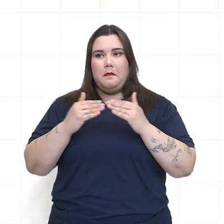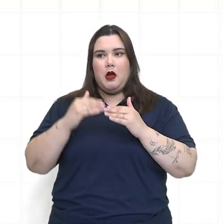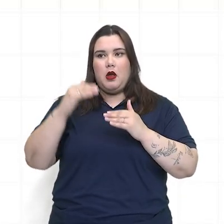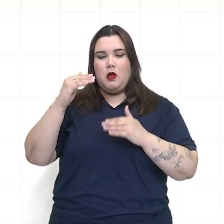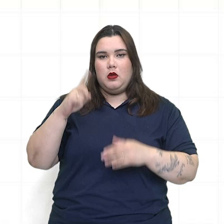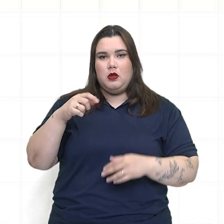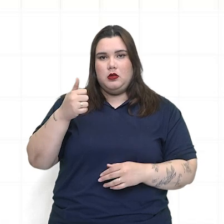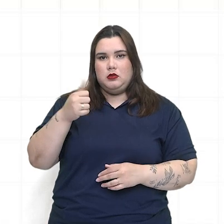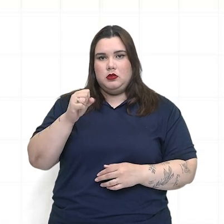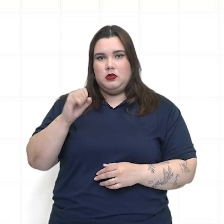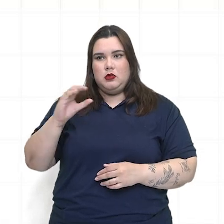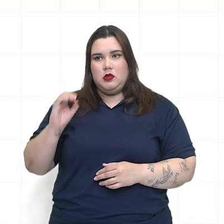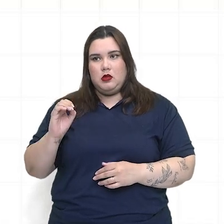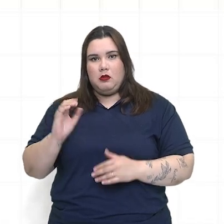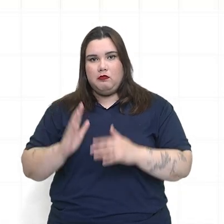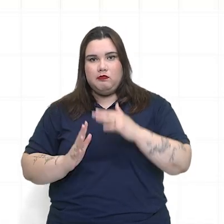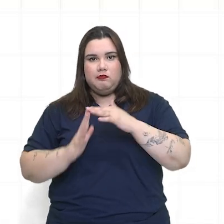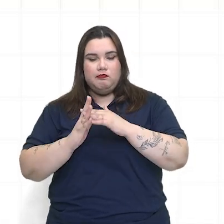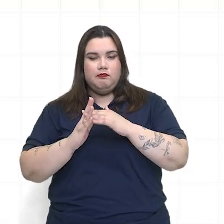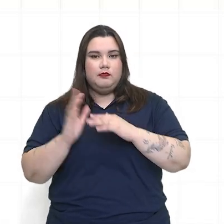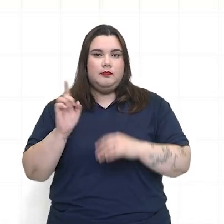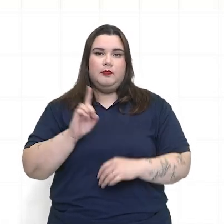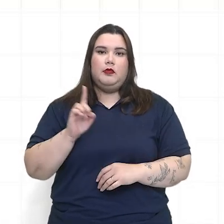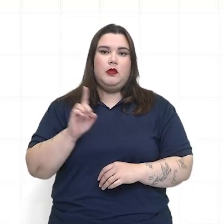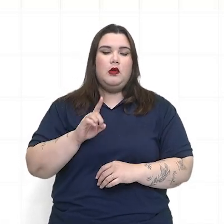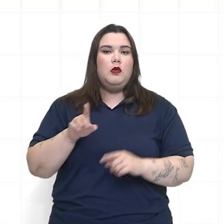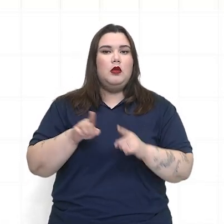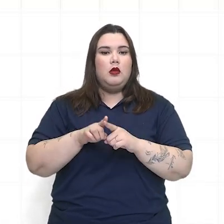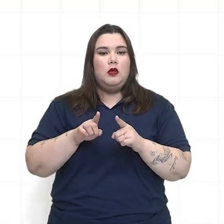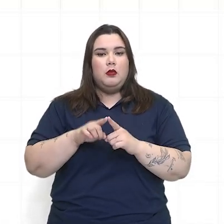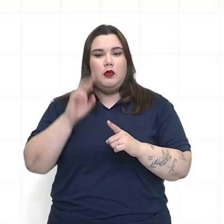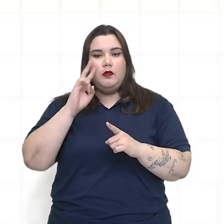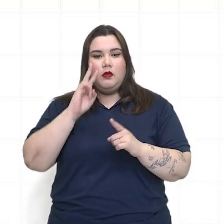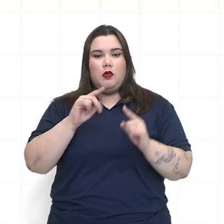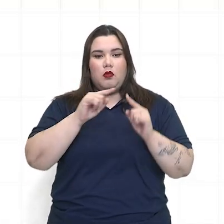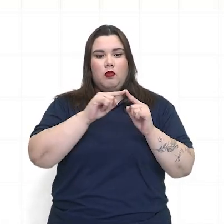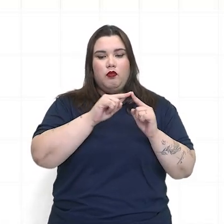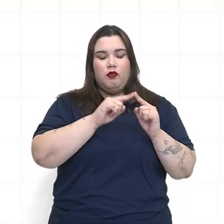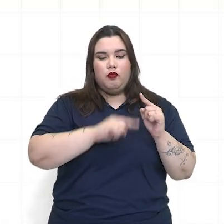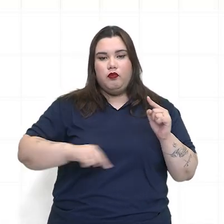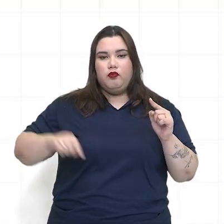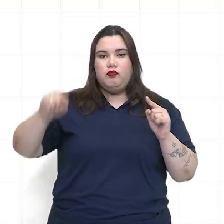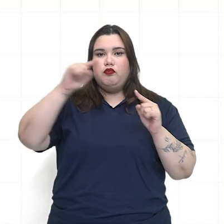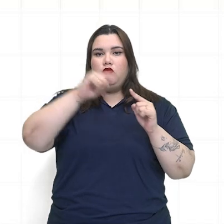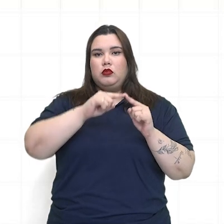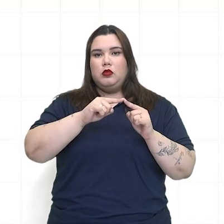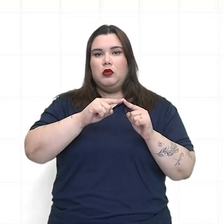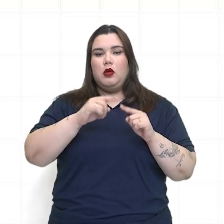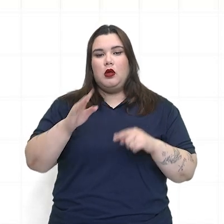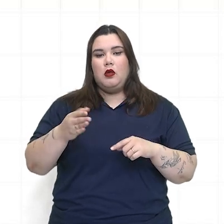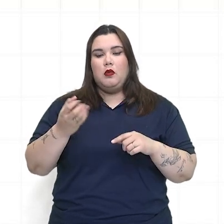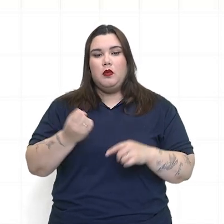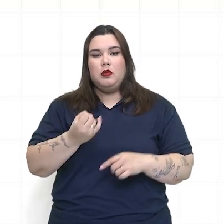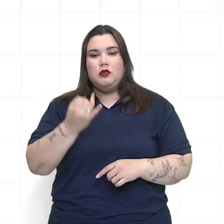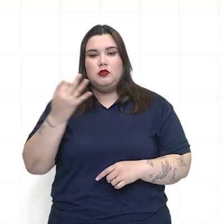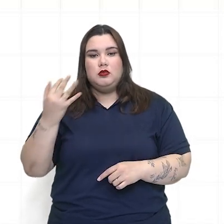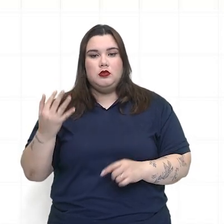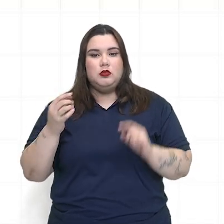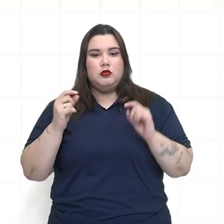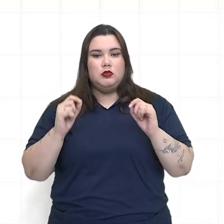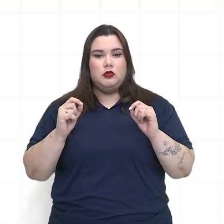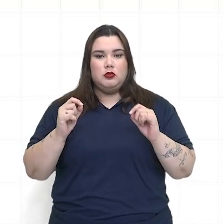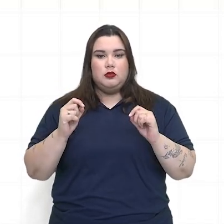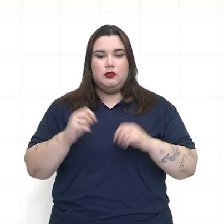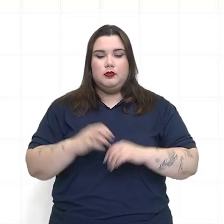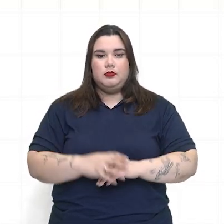é de 180 graus? Não, a gente viu também a volta completa, não é verdade? A volta completa